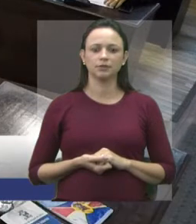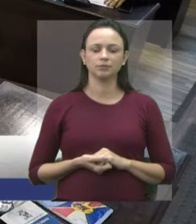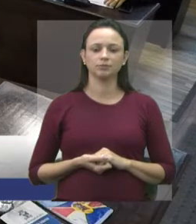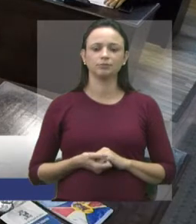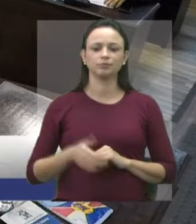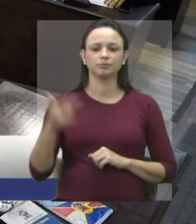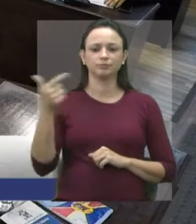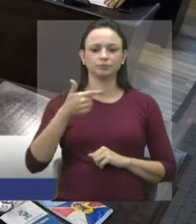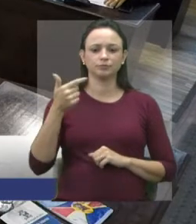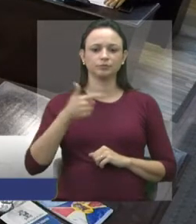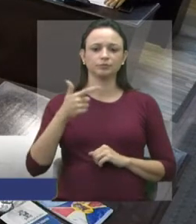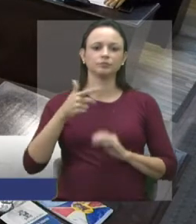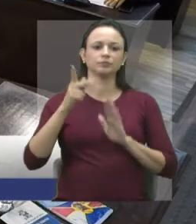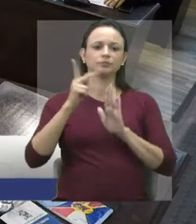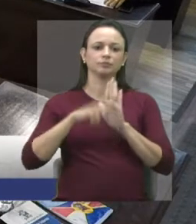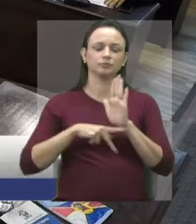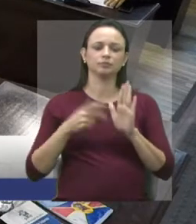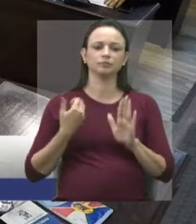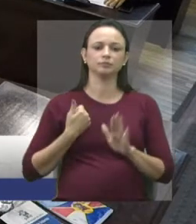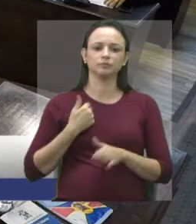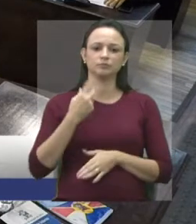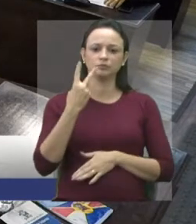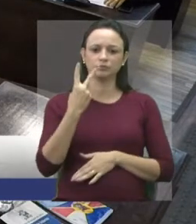Segundo processo, número